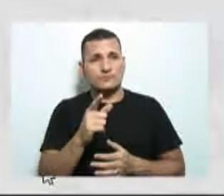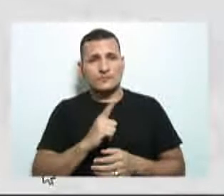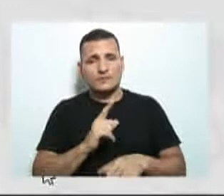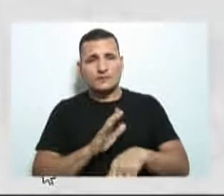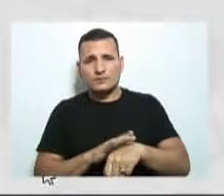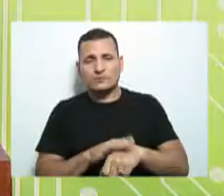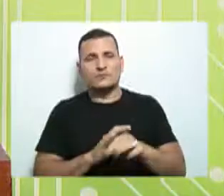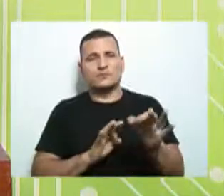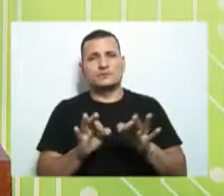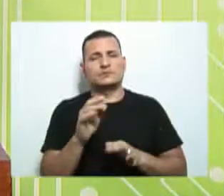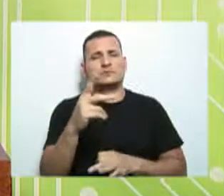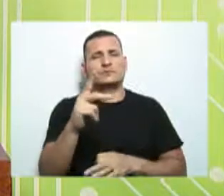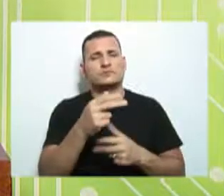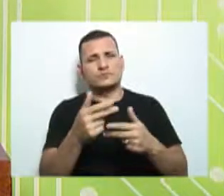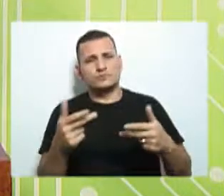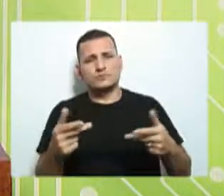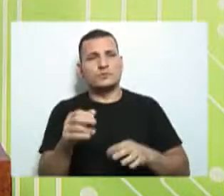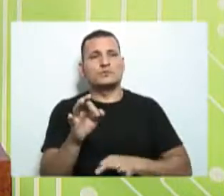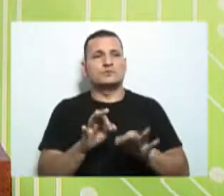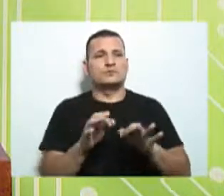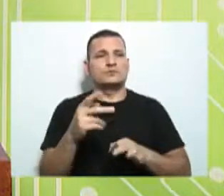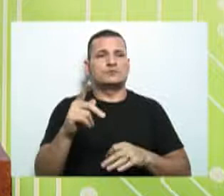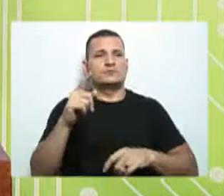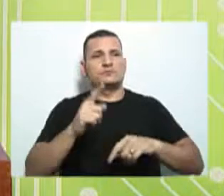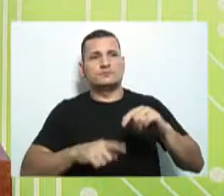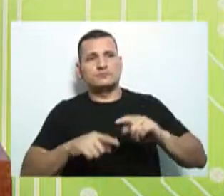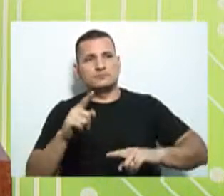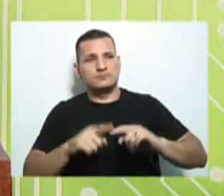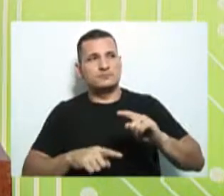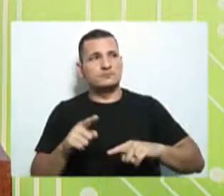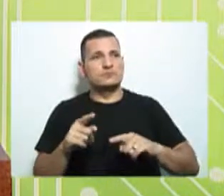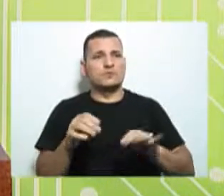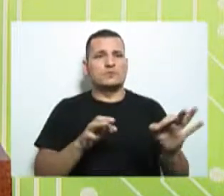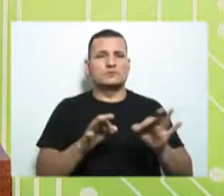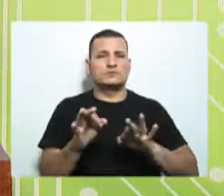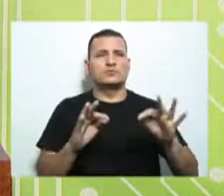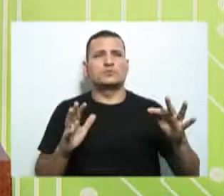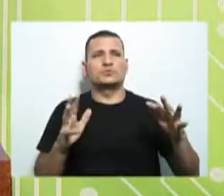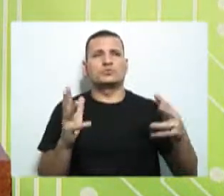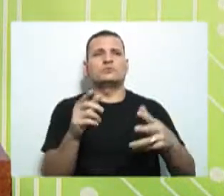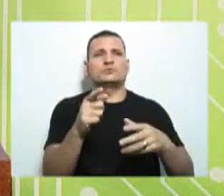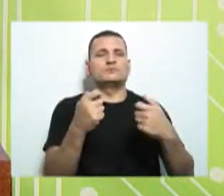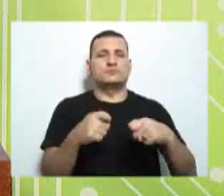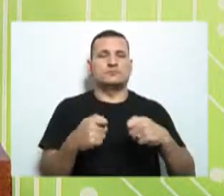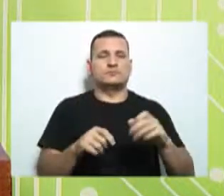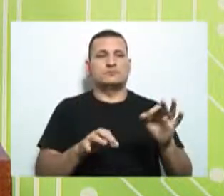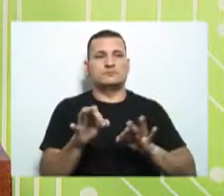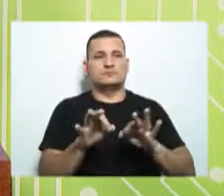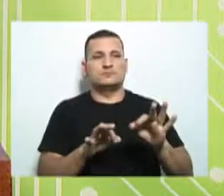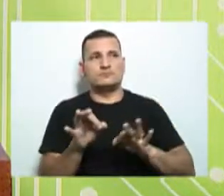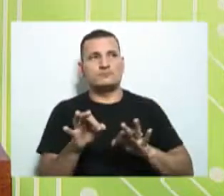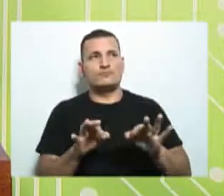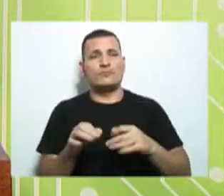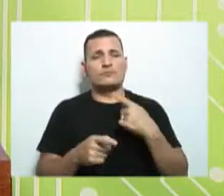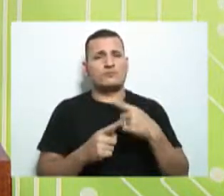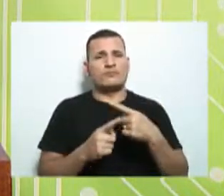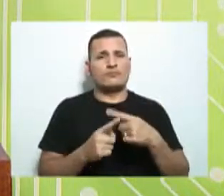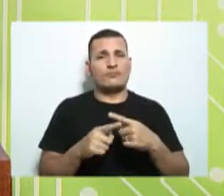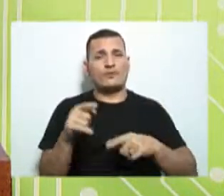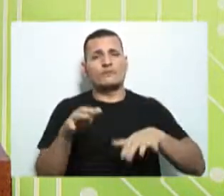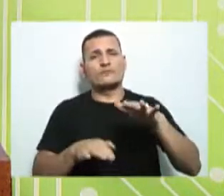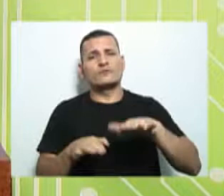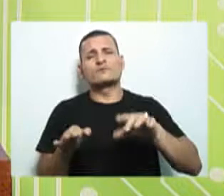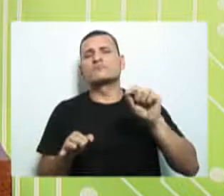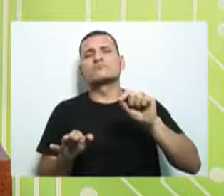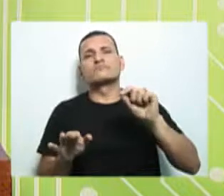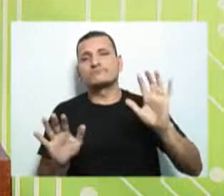suas coisas, organize o seu material, organize tudo que você precisa organizar. Porque, às vezes, o que acontece?